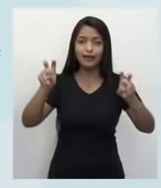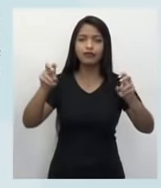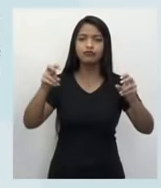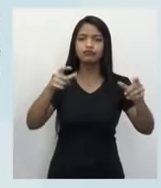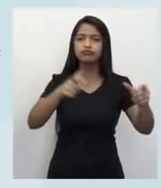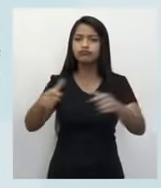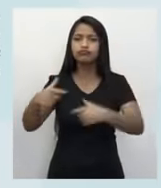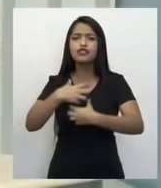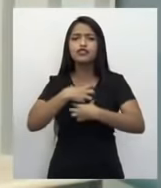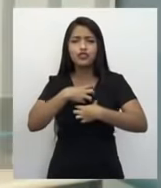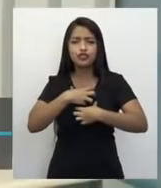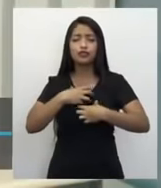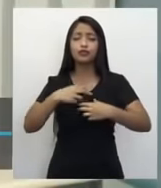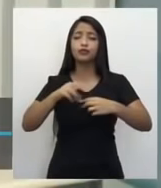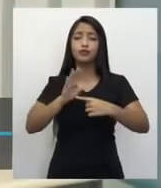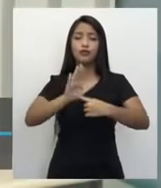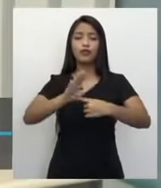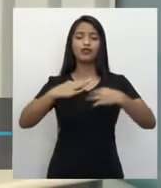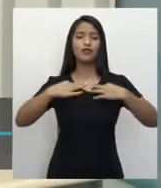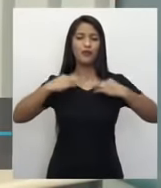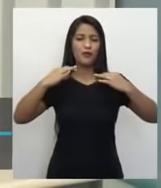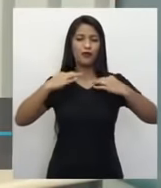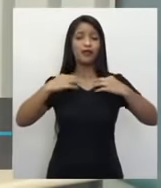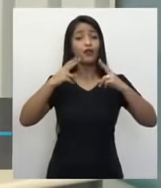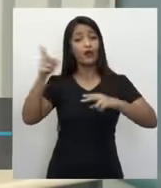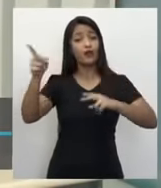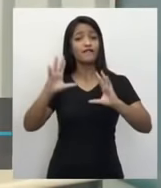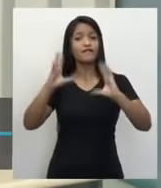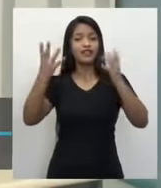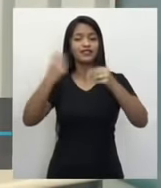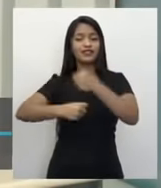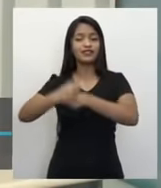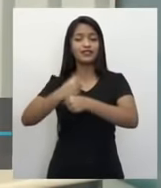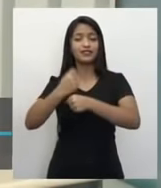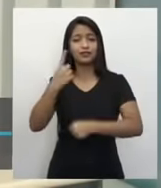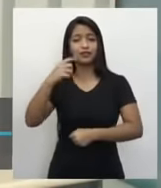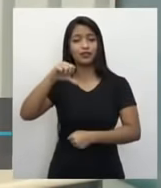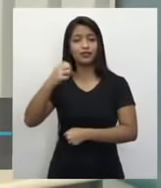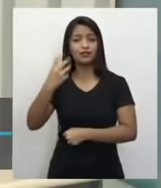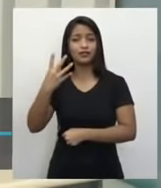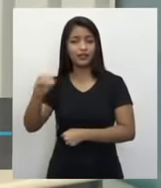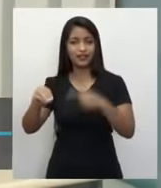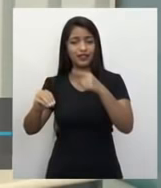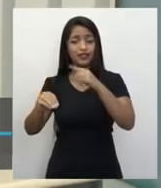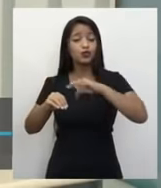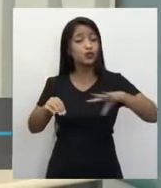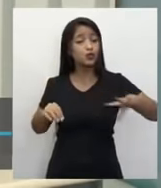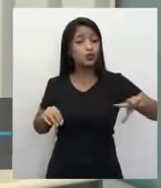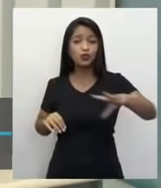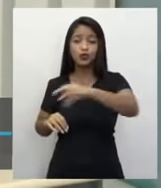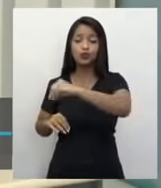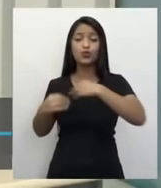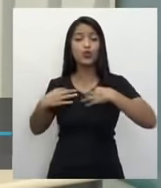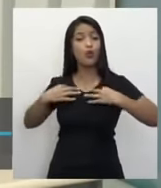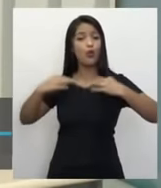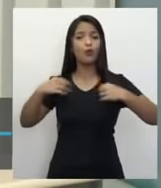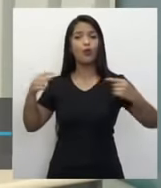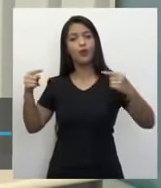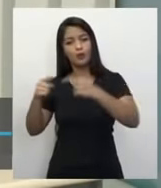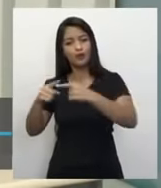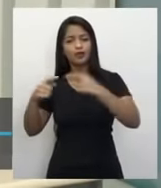detalhe é importante, é igual aquela festa dos anos 40. Tinha que estar todo mundo com as roupas, tudo de acordo, não podia ter ninguém